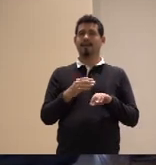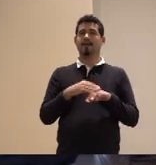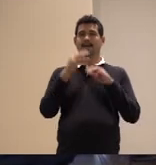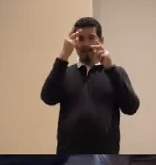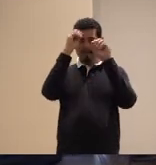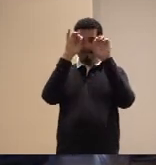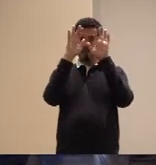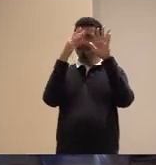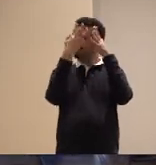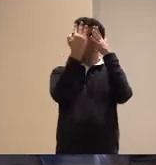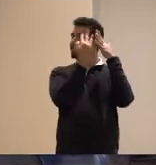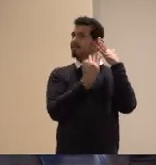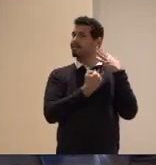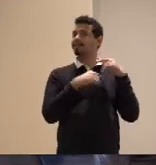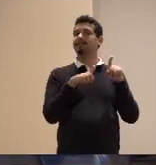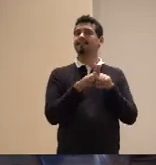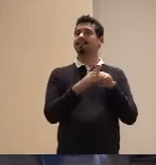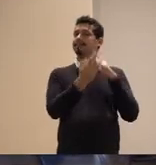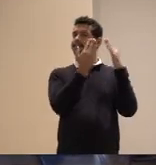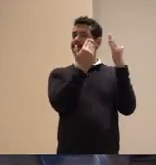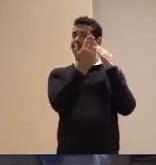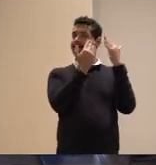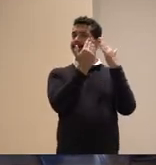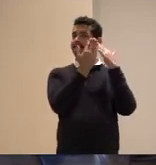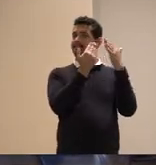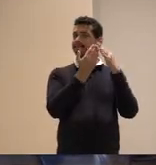Sou psicóloga no Cialar de Capinzal.